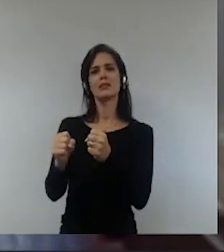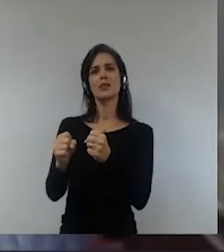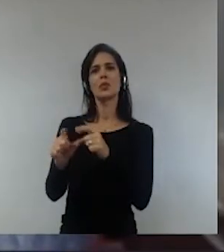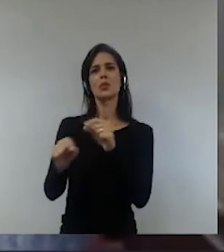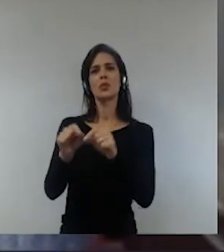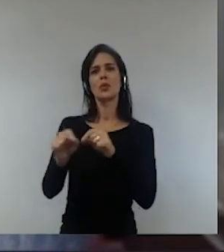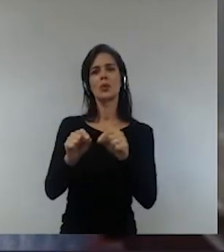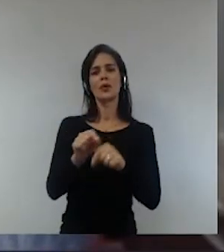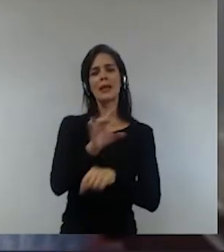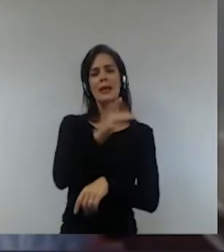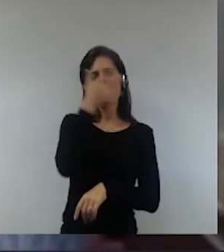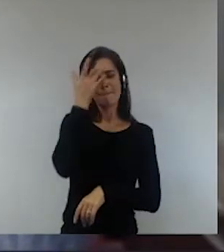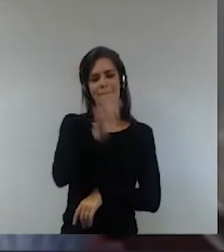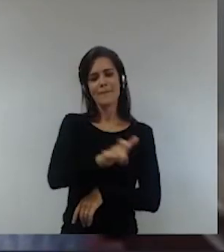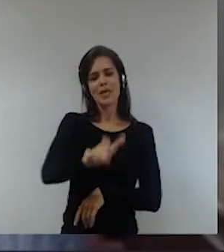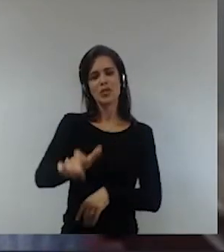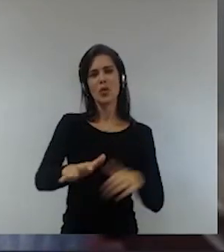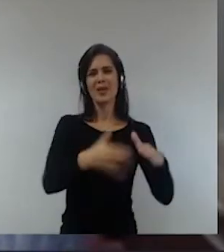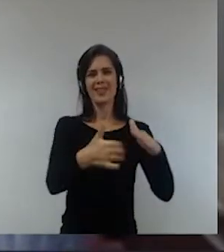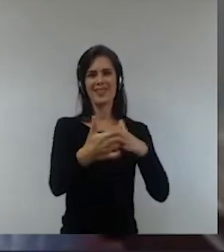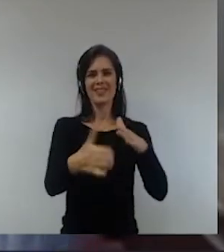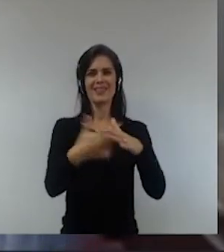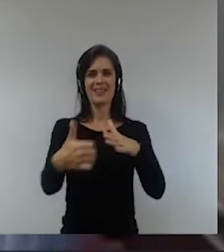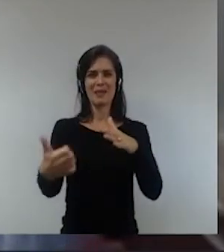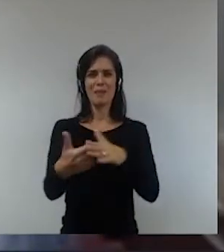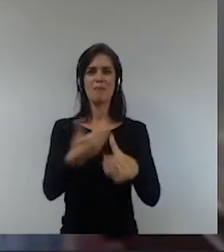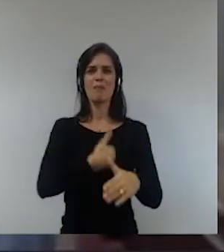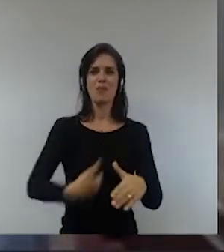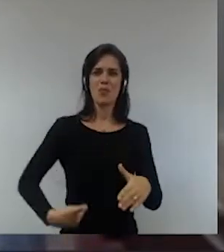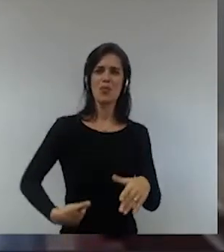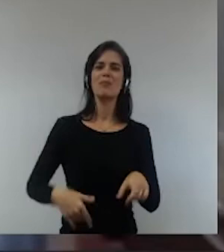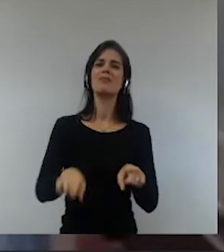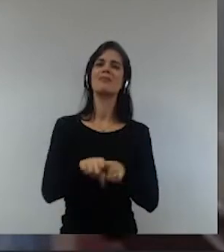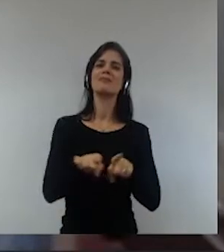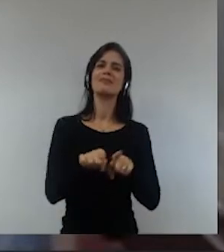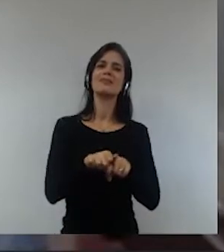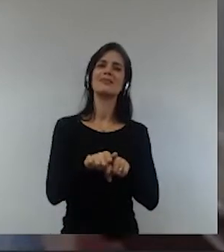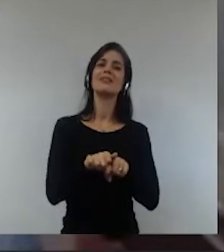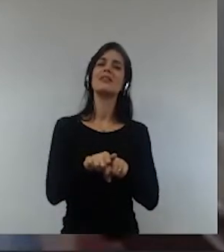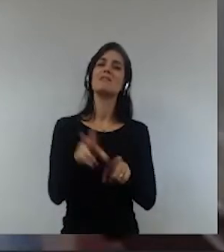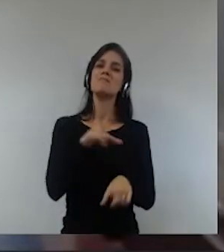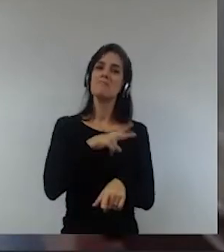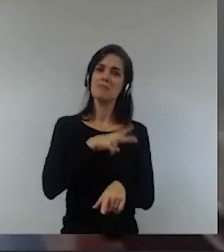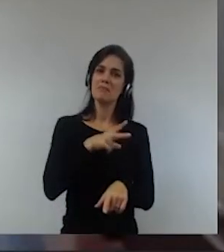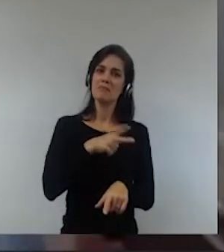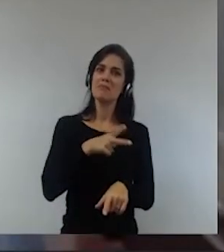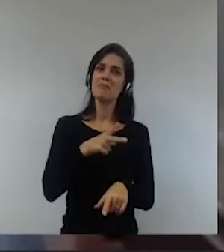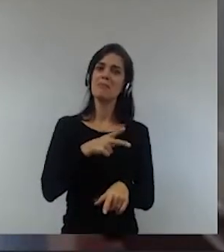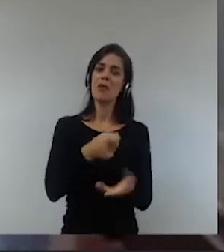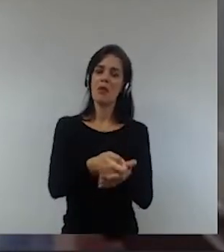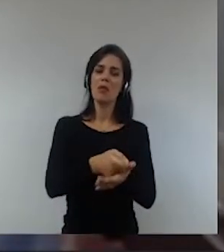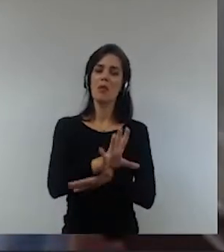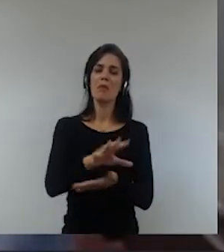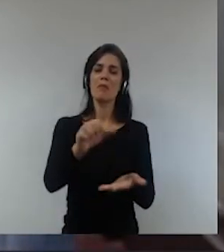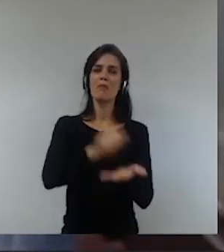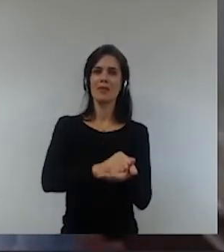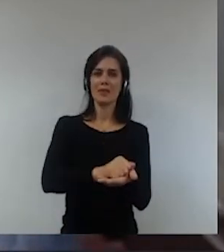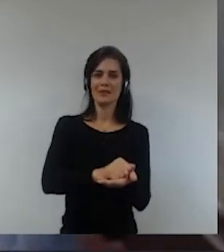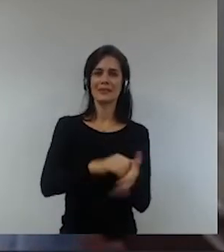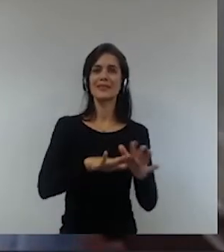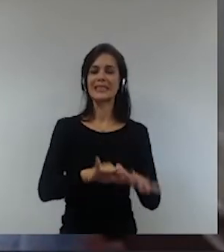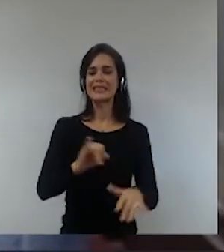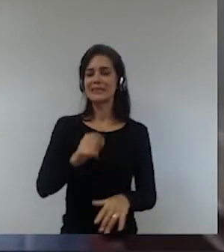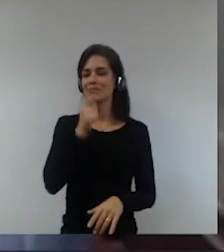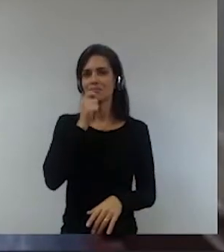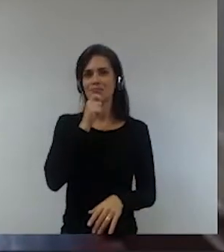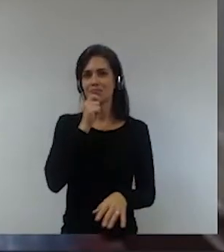para as pessoas jurídicas, empresas públicas e privadas, a realizarem esse cadastro eletrônico. Enquanto isso não